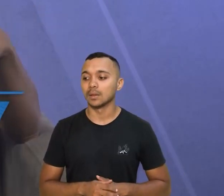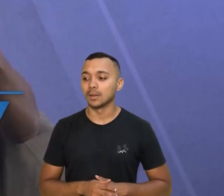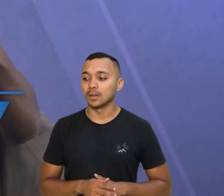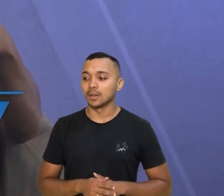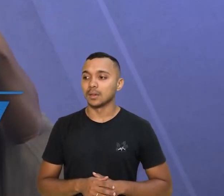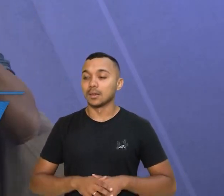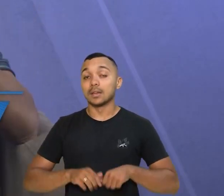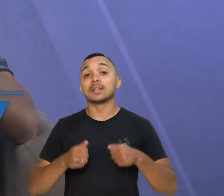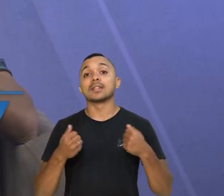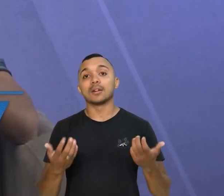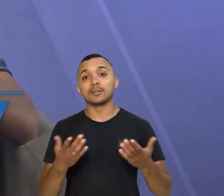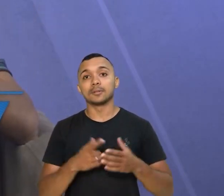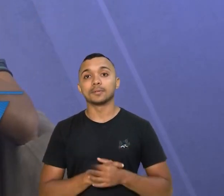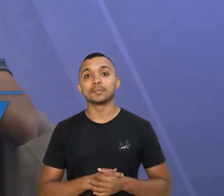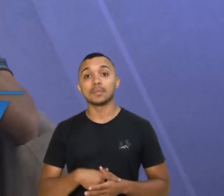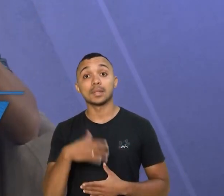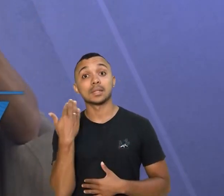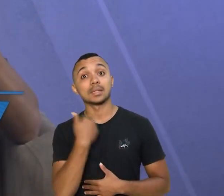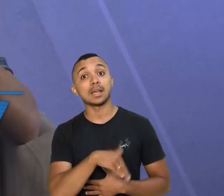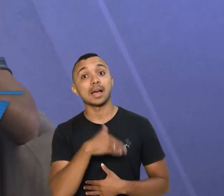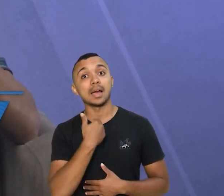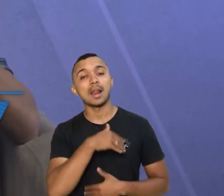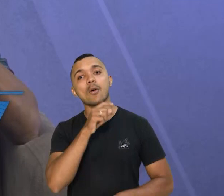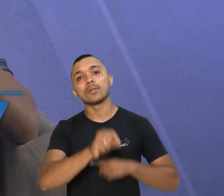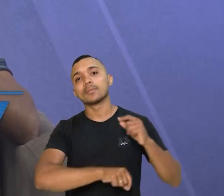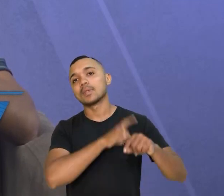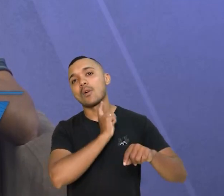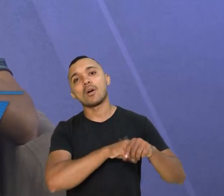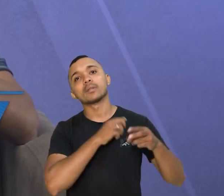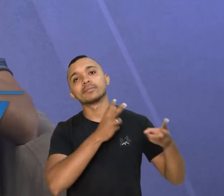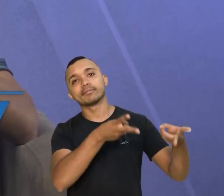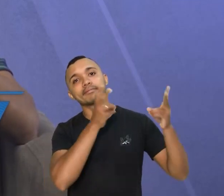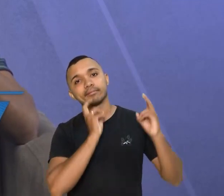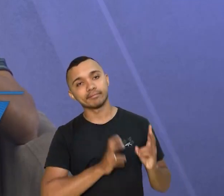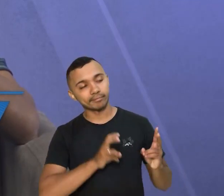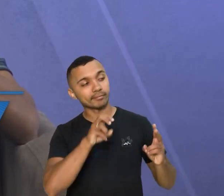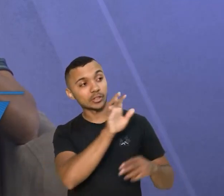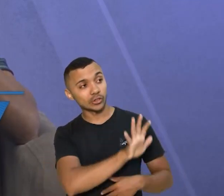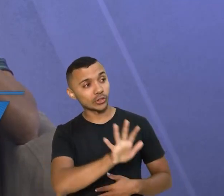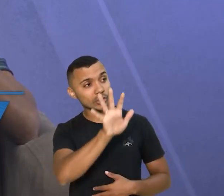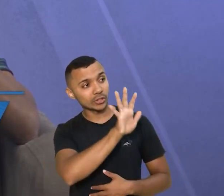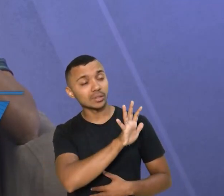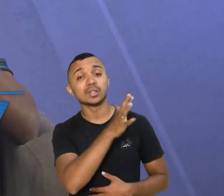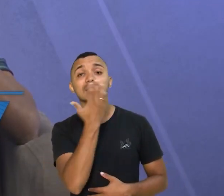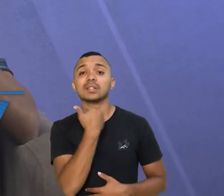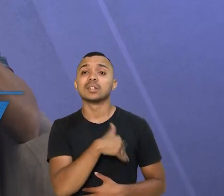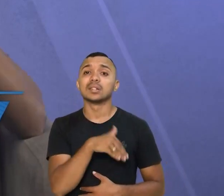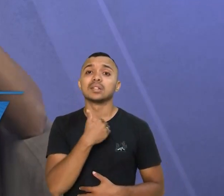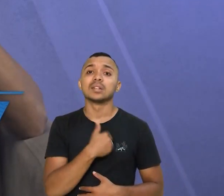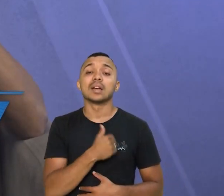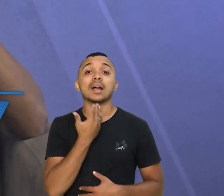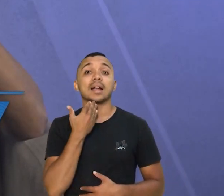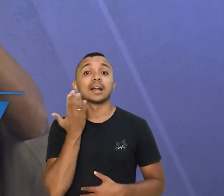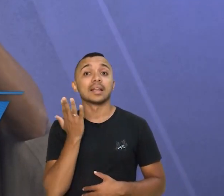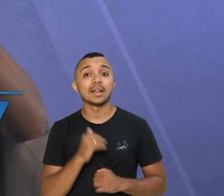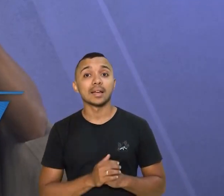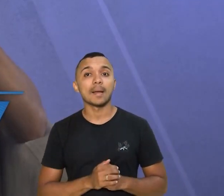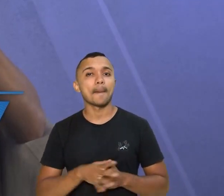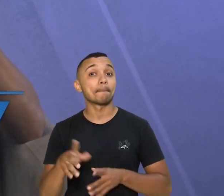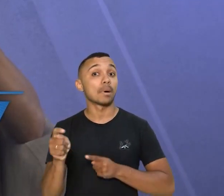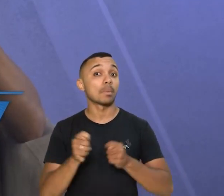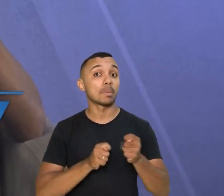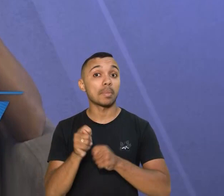resultado. Então, assim, o Ceará, claramente a gente nota que ele ainda não tem o estado